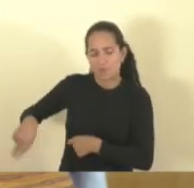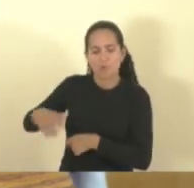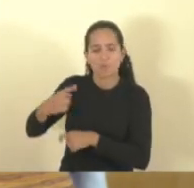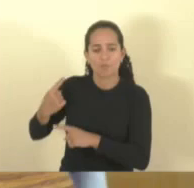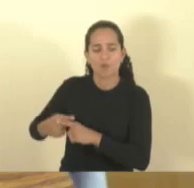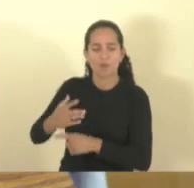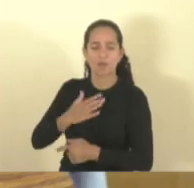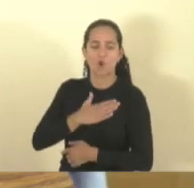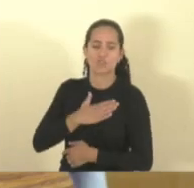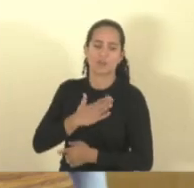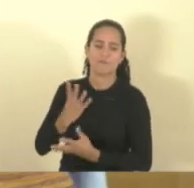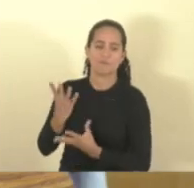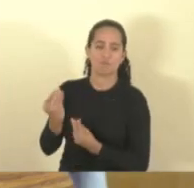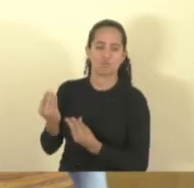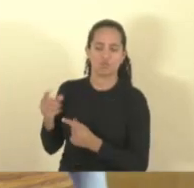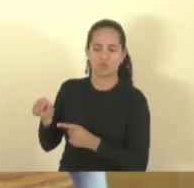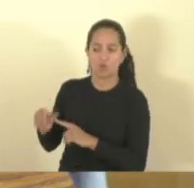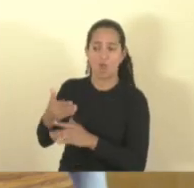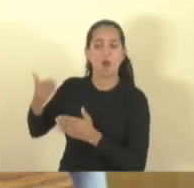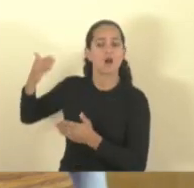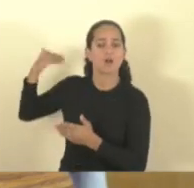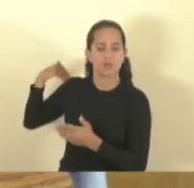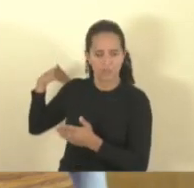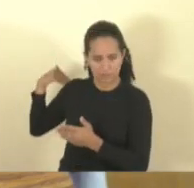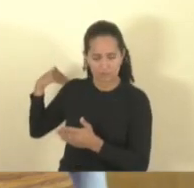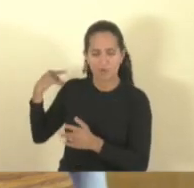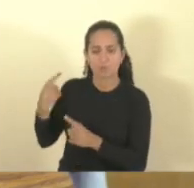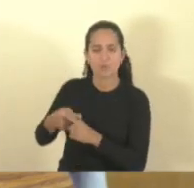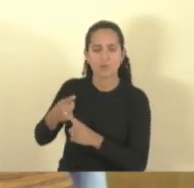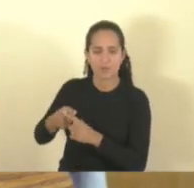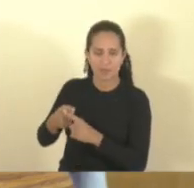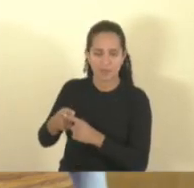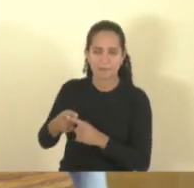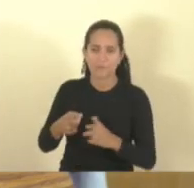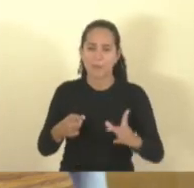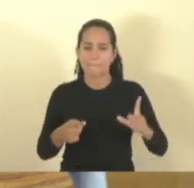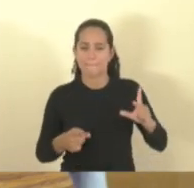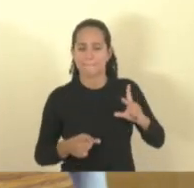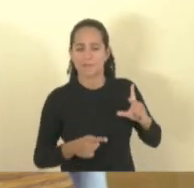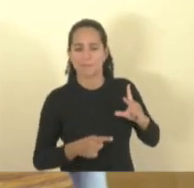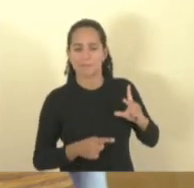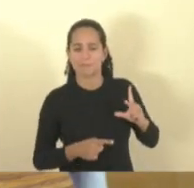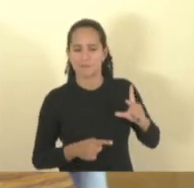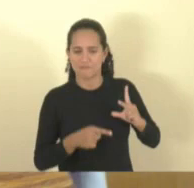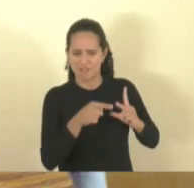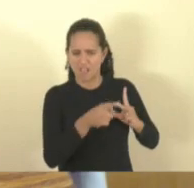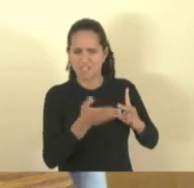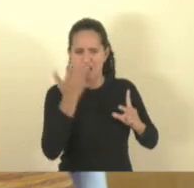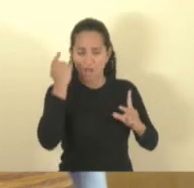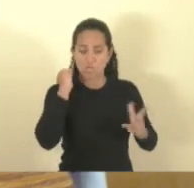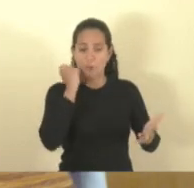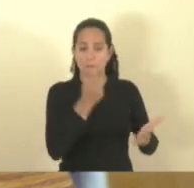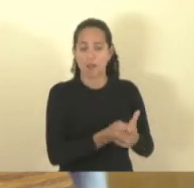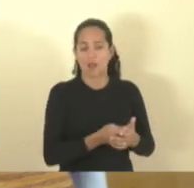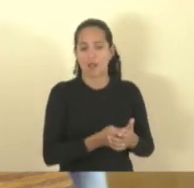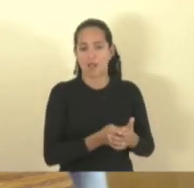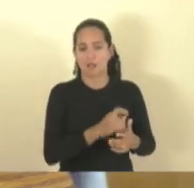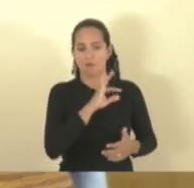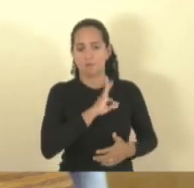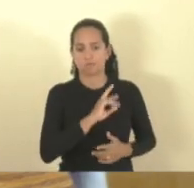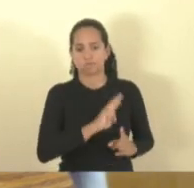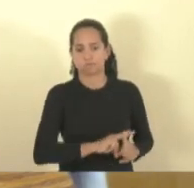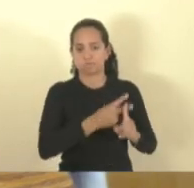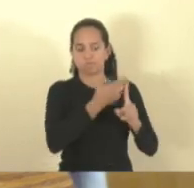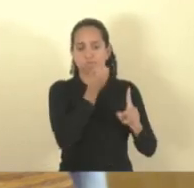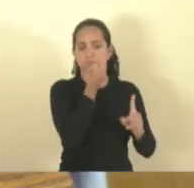maioria das vezes a iniciativa privada pagava muito mais do que o poder público. Então olha a importância